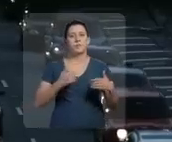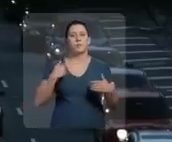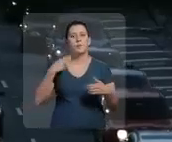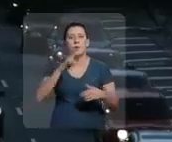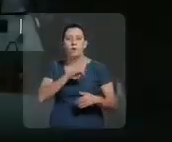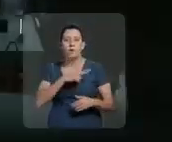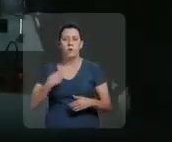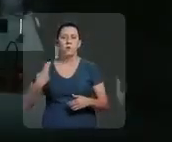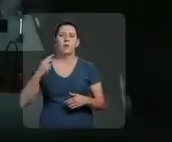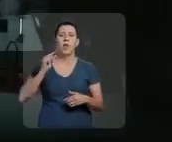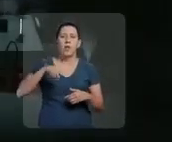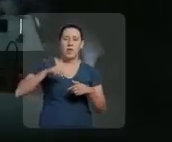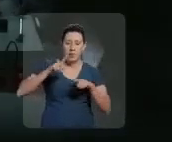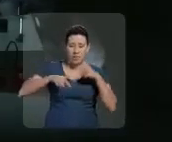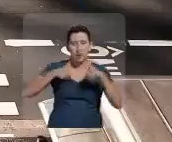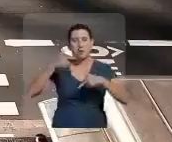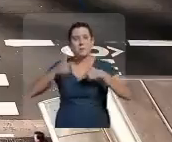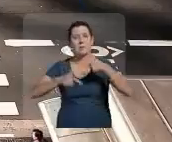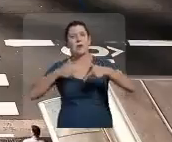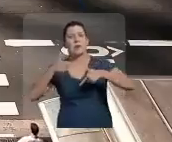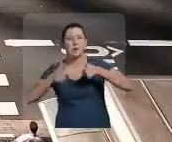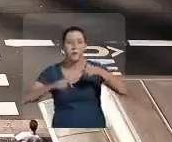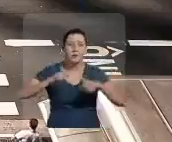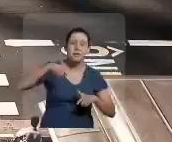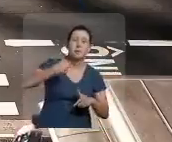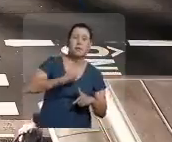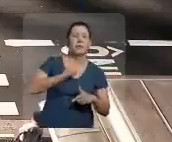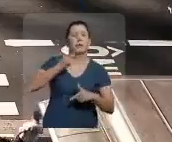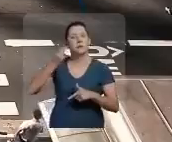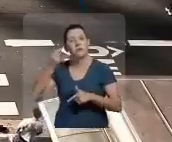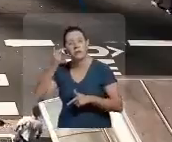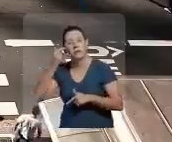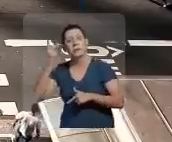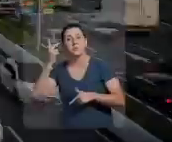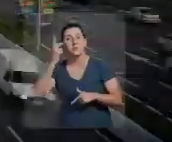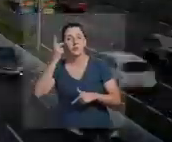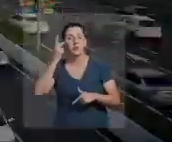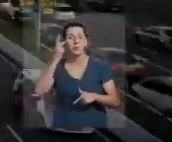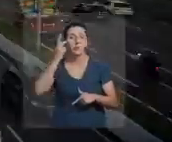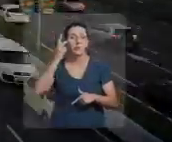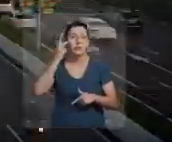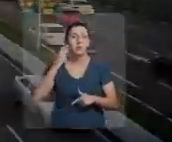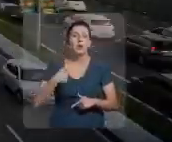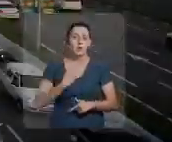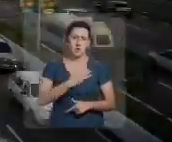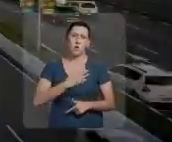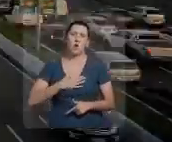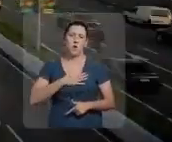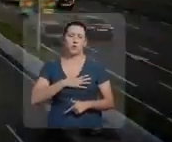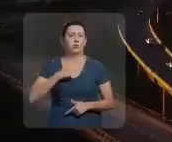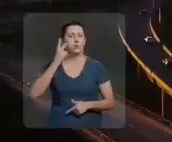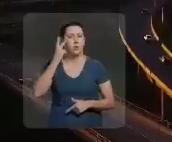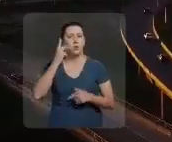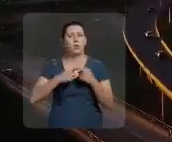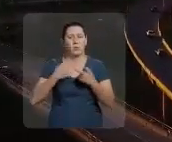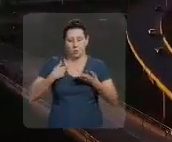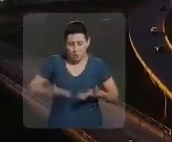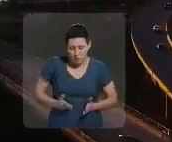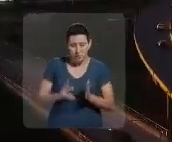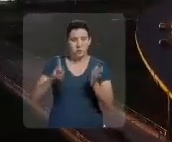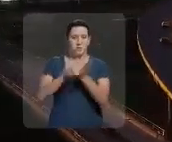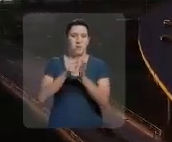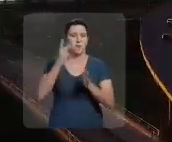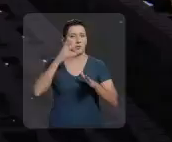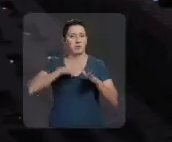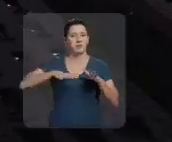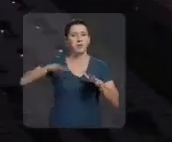Meu nome é trabalho, trabalho, meu nome é São Paulo. Eu gosto de São Paulo, nasci aqui. Sempre fui um paulista, um